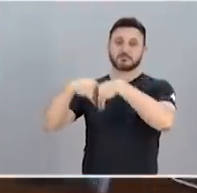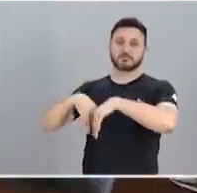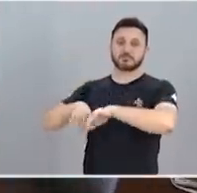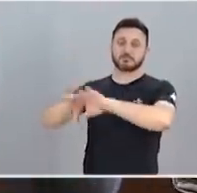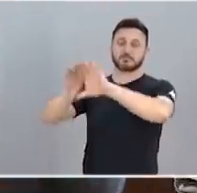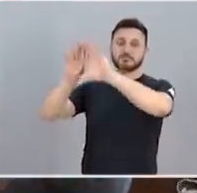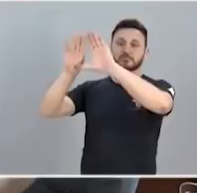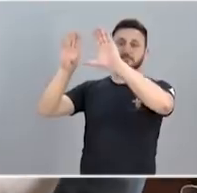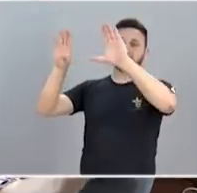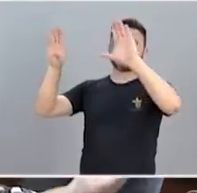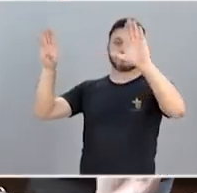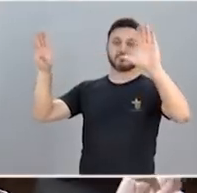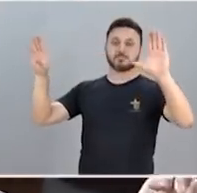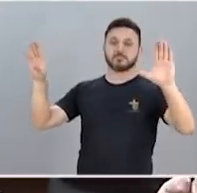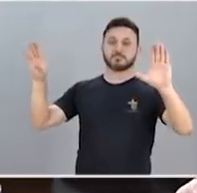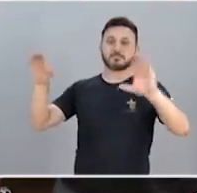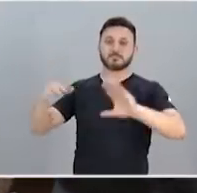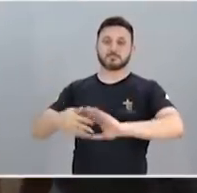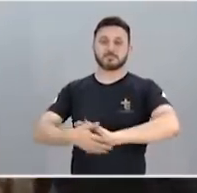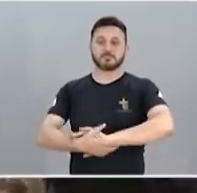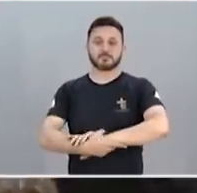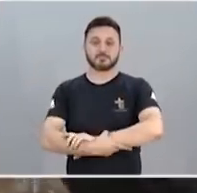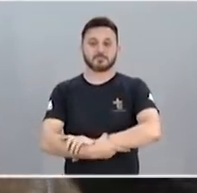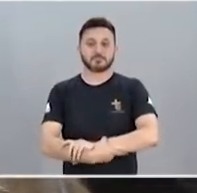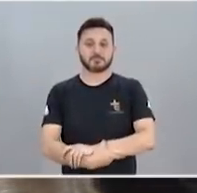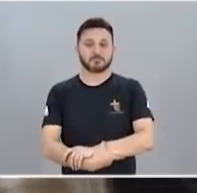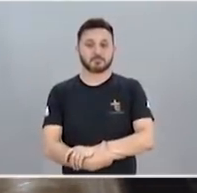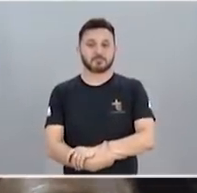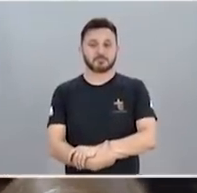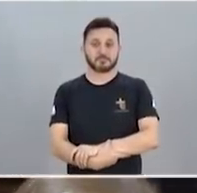Pai do céu.